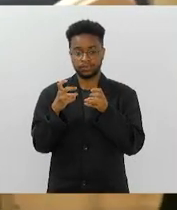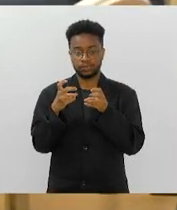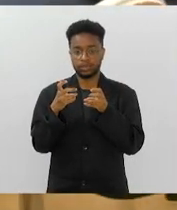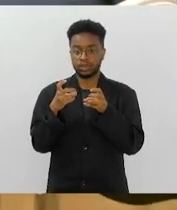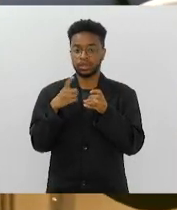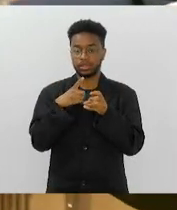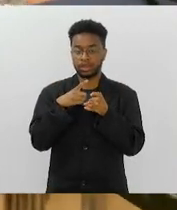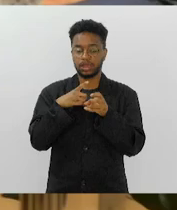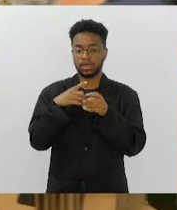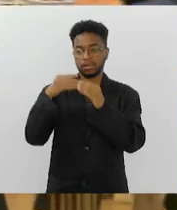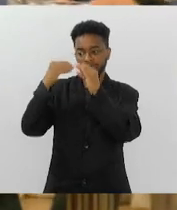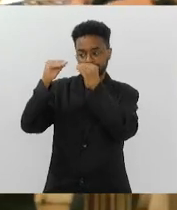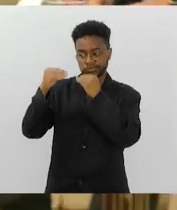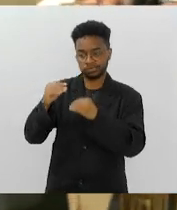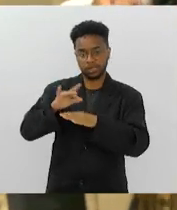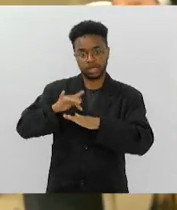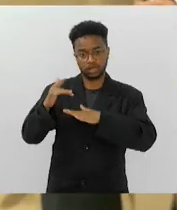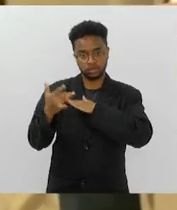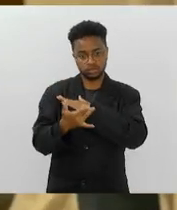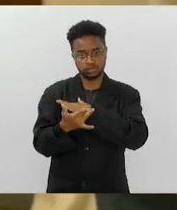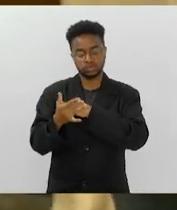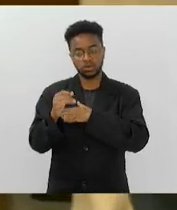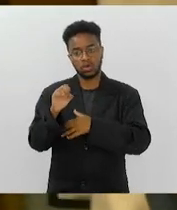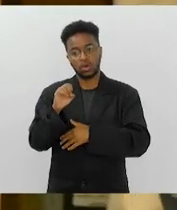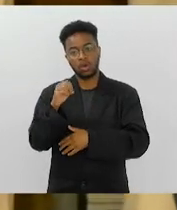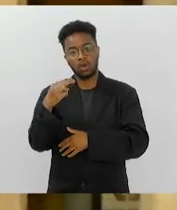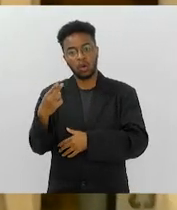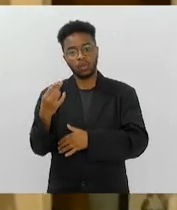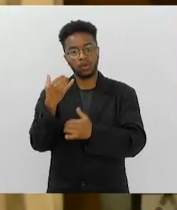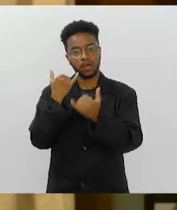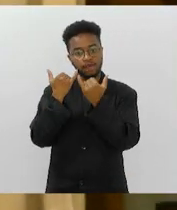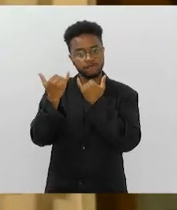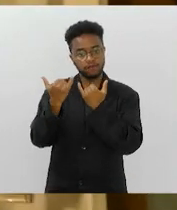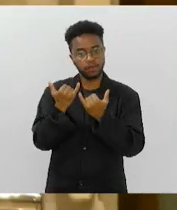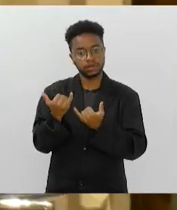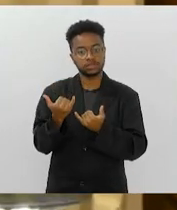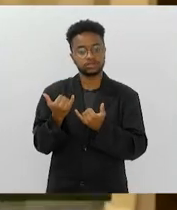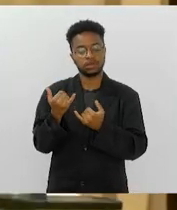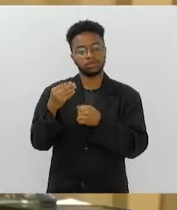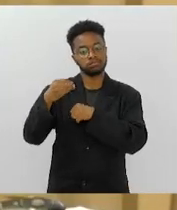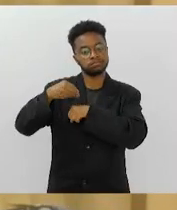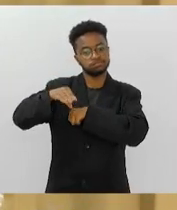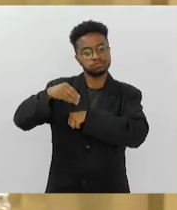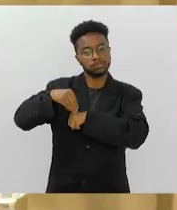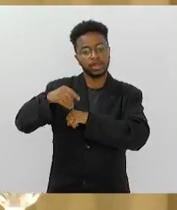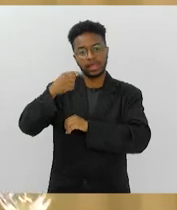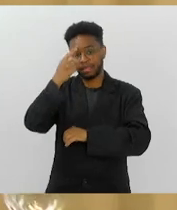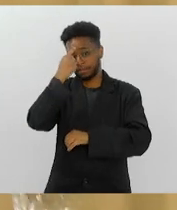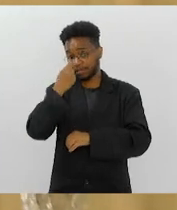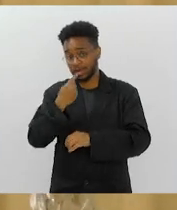publicações, sejam elas com informações ou dados, imagens, texto, códigos,